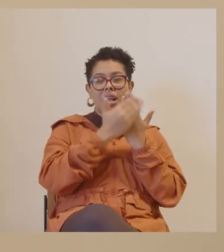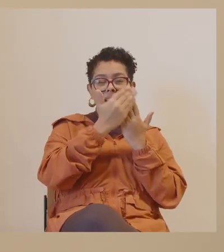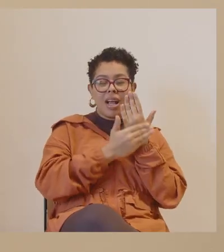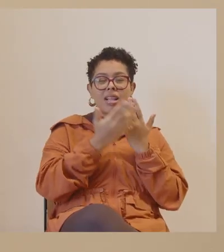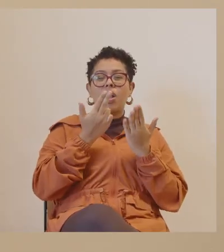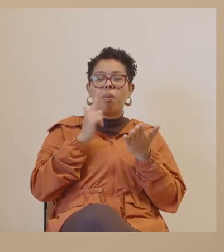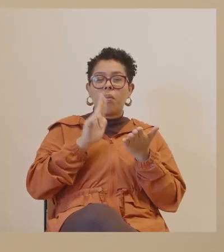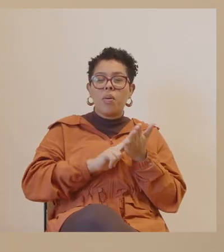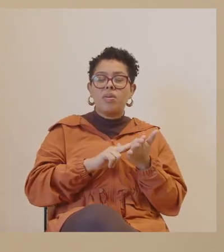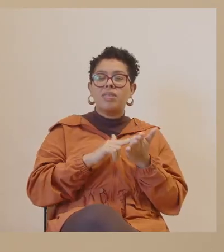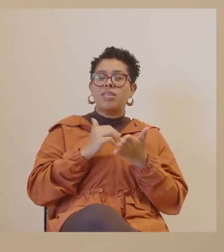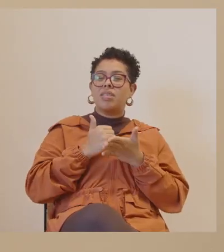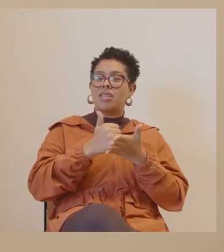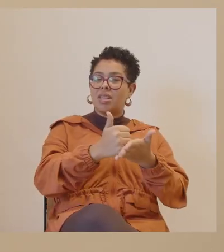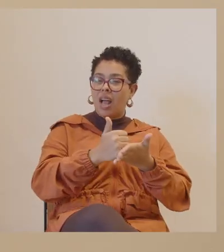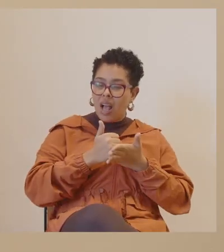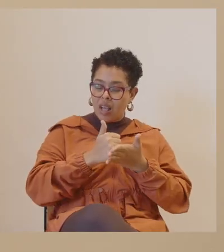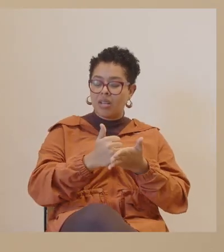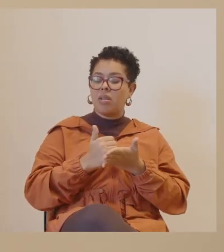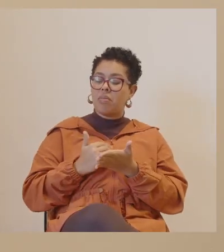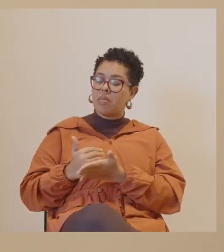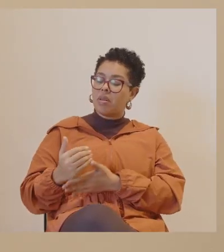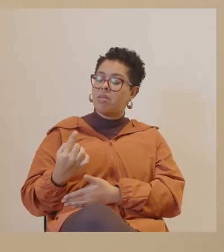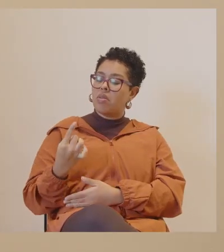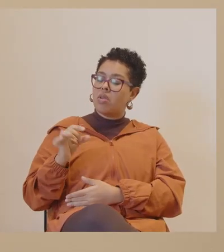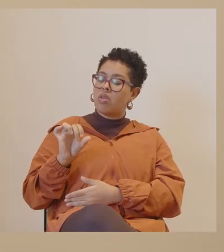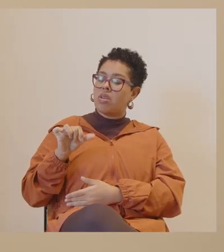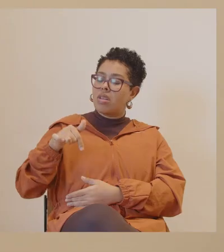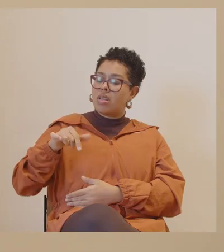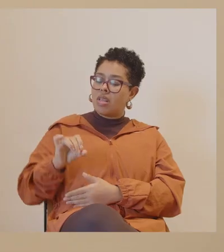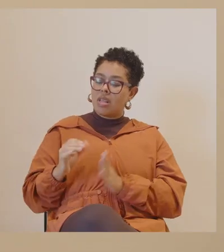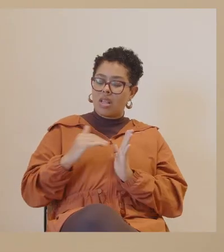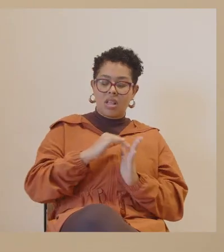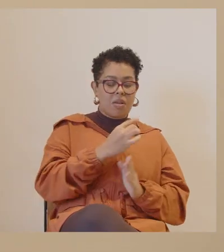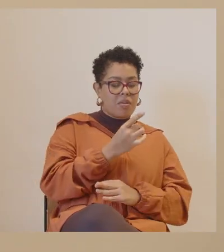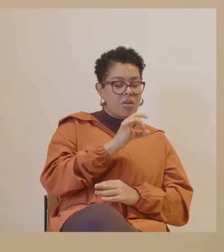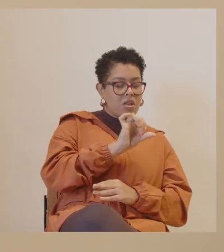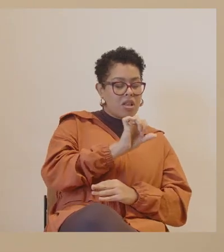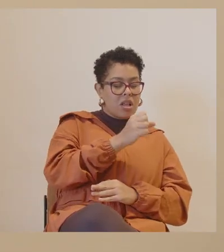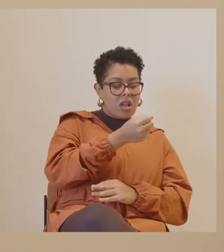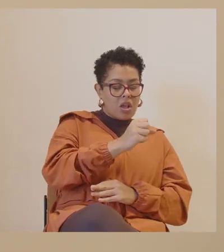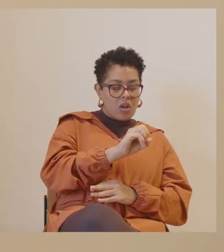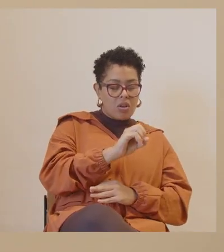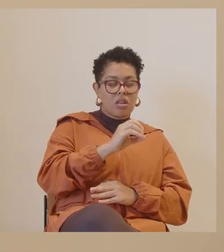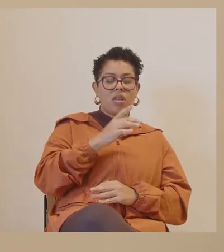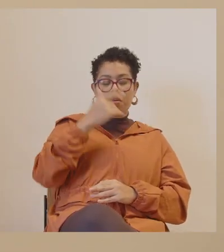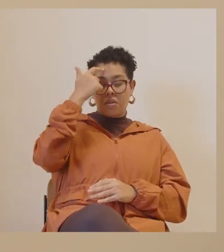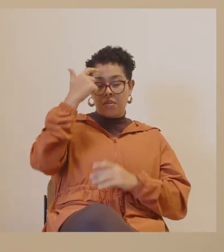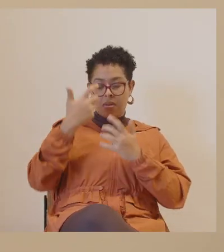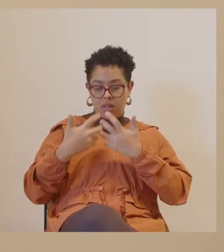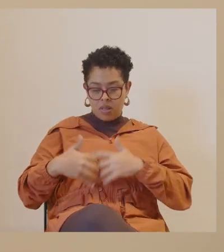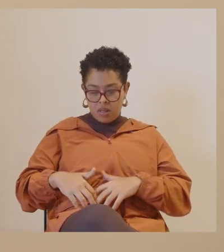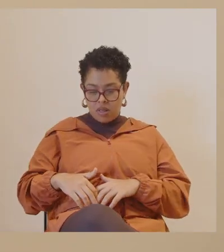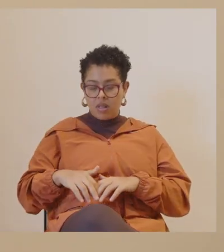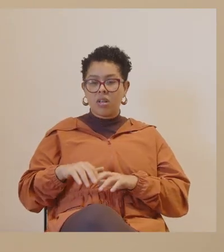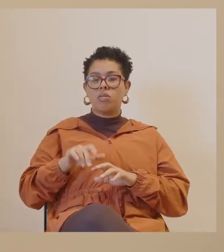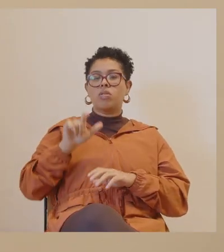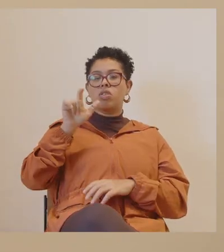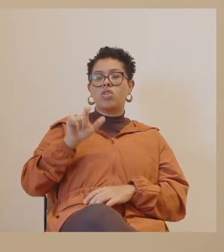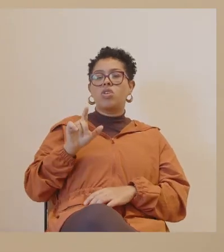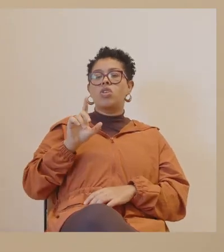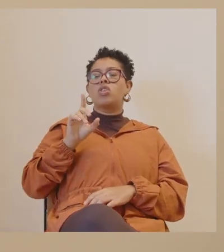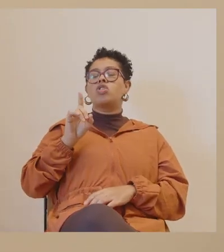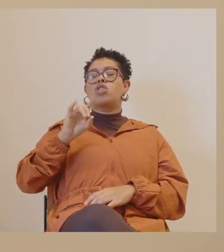os historiadores da arte, a partir dos anos 70 e 80, numa visada de uma história social da arte, estou pensando em alguém como T.J. Clark, por exemplo,